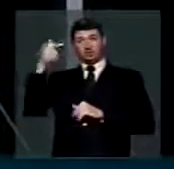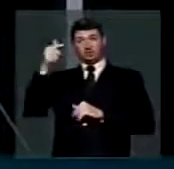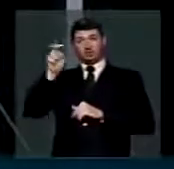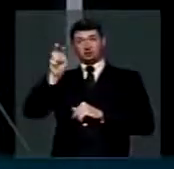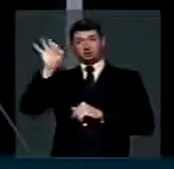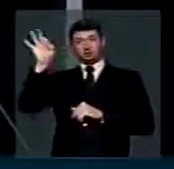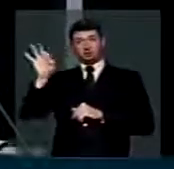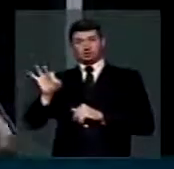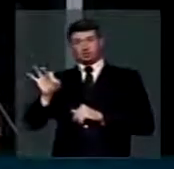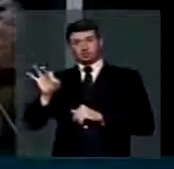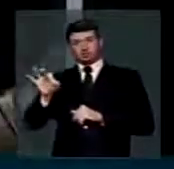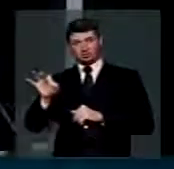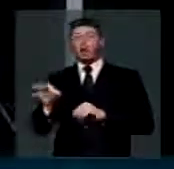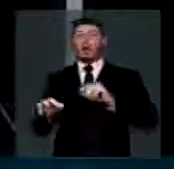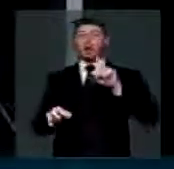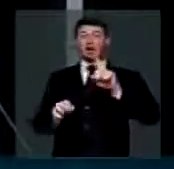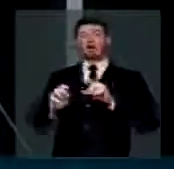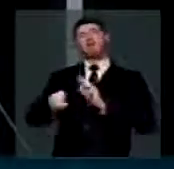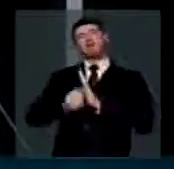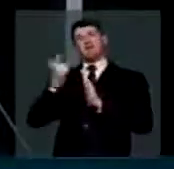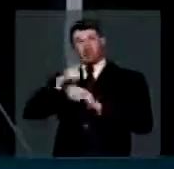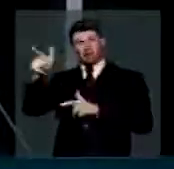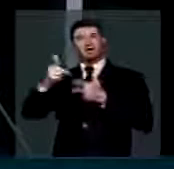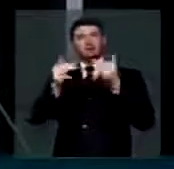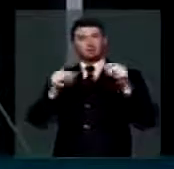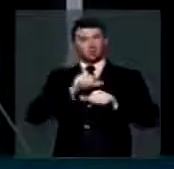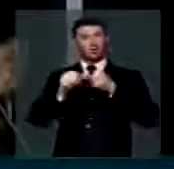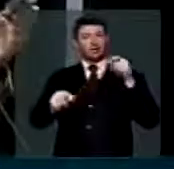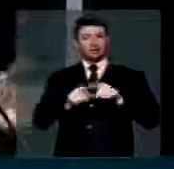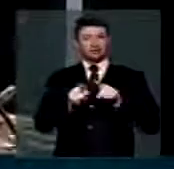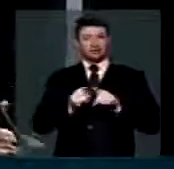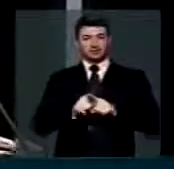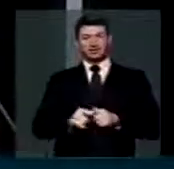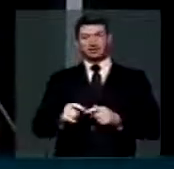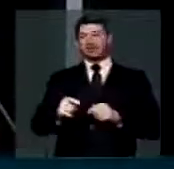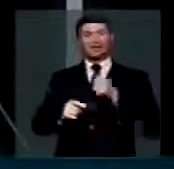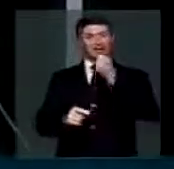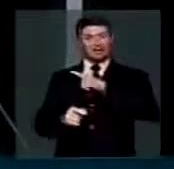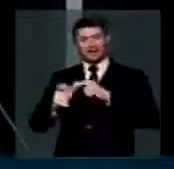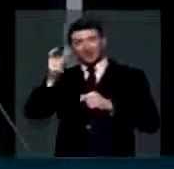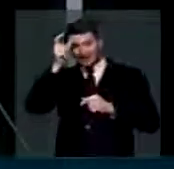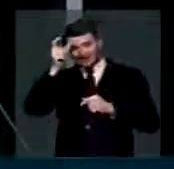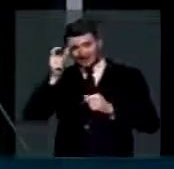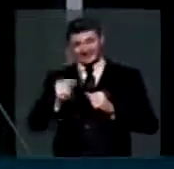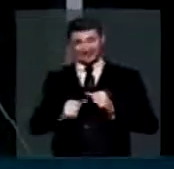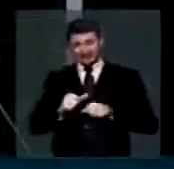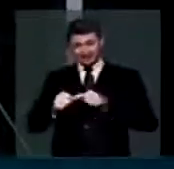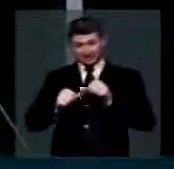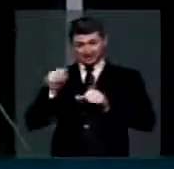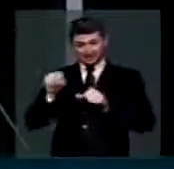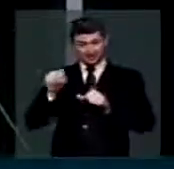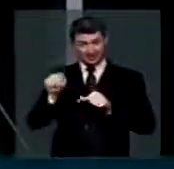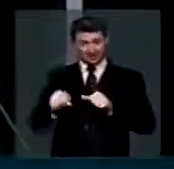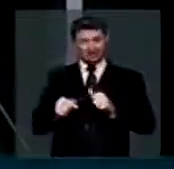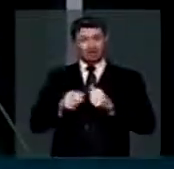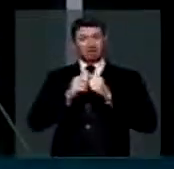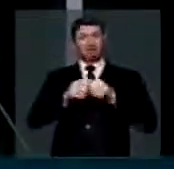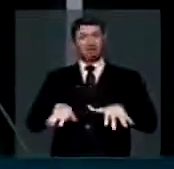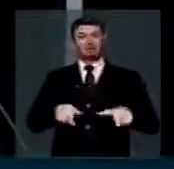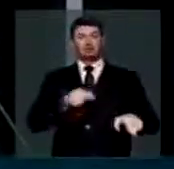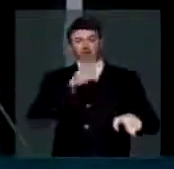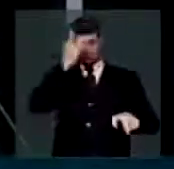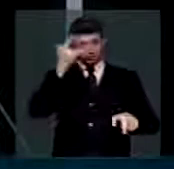75%. Além de uma série de outras alterações. Coincidentemente, essas alterações que prejudicaram